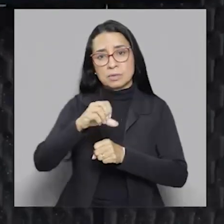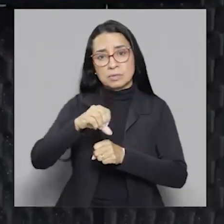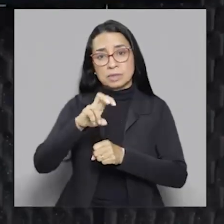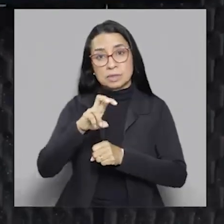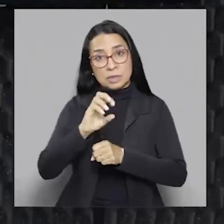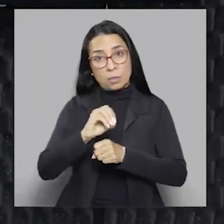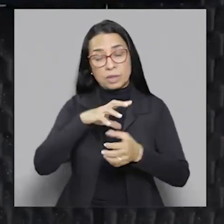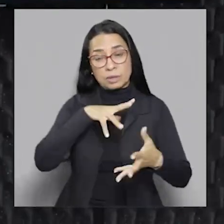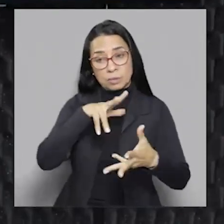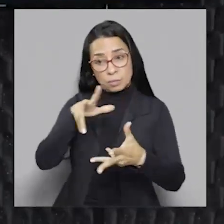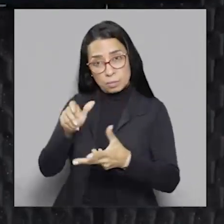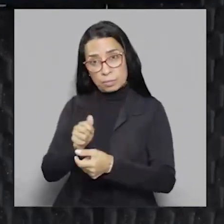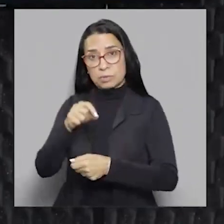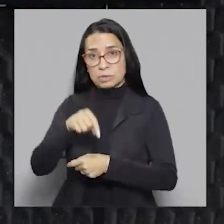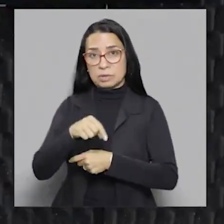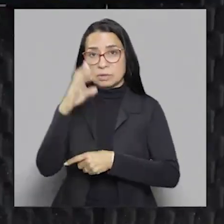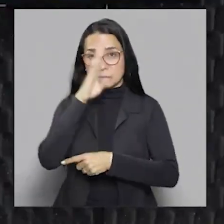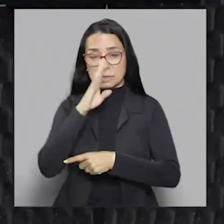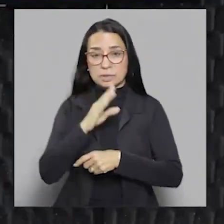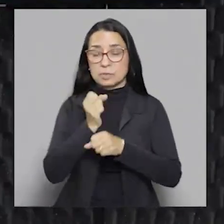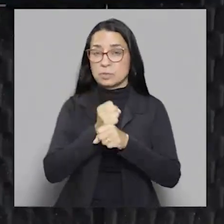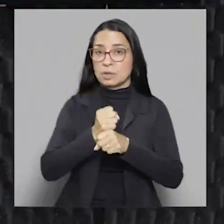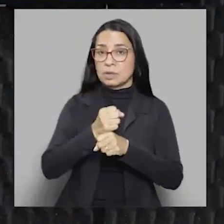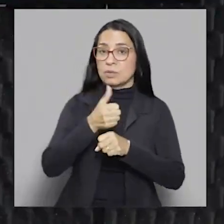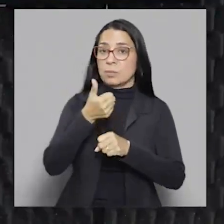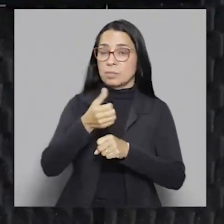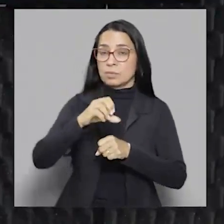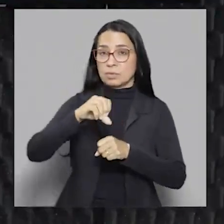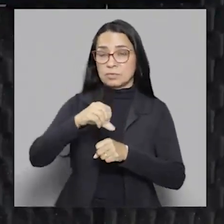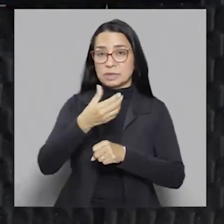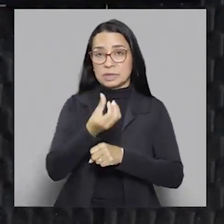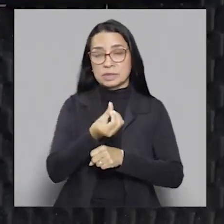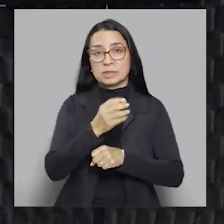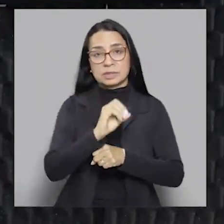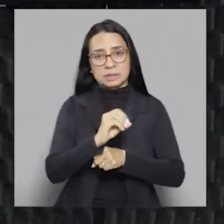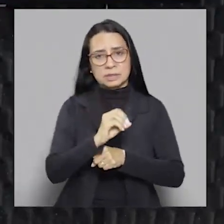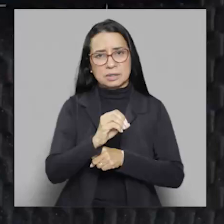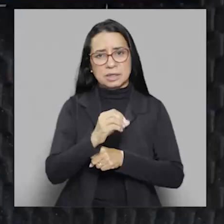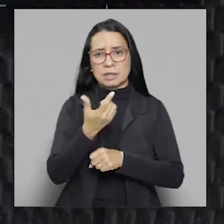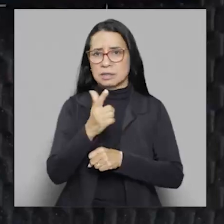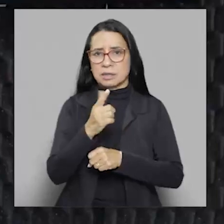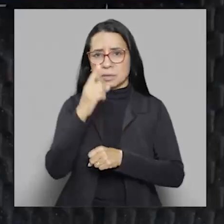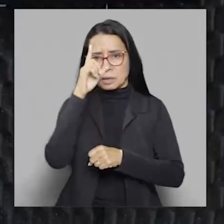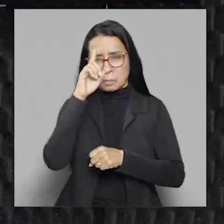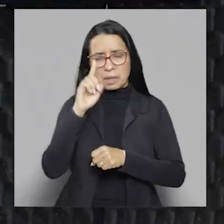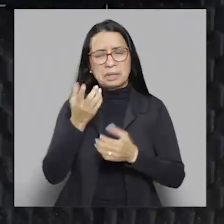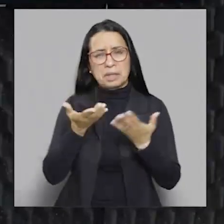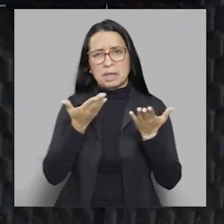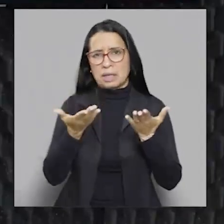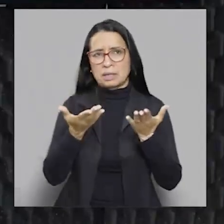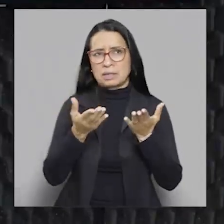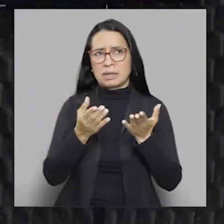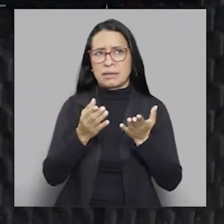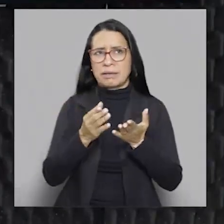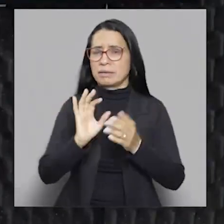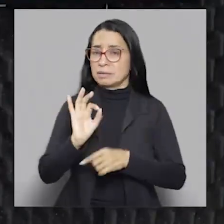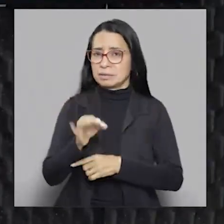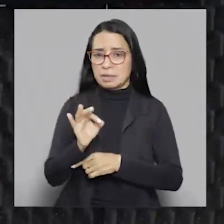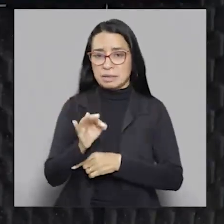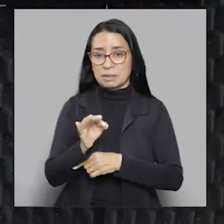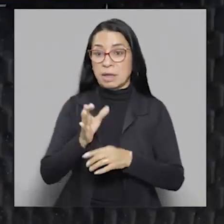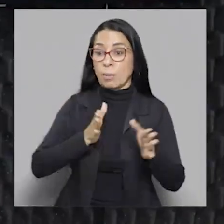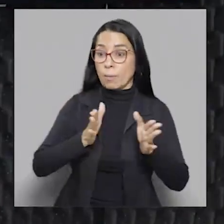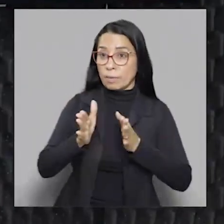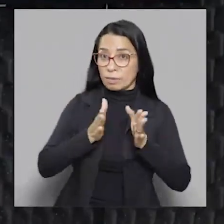Brasil 1960, mas não tem uma data específica, é um período que a coisa começa a acontecer. E todas as manifestações de